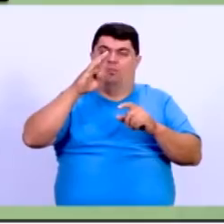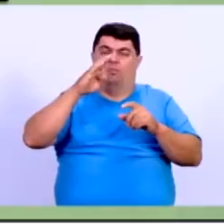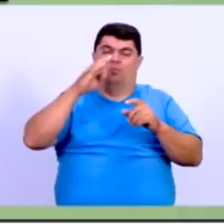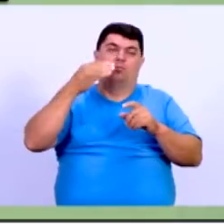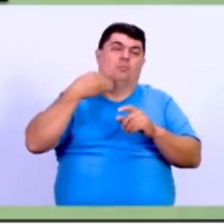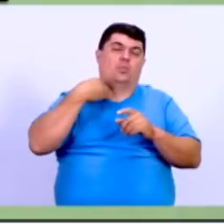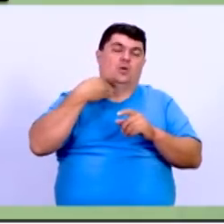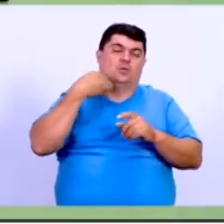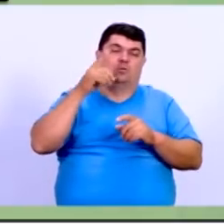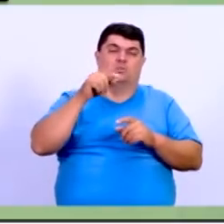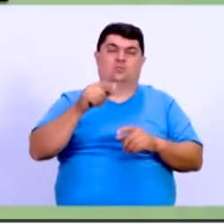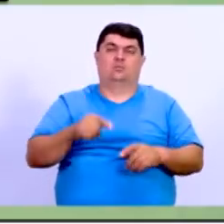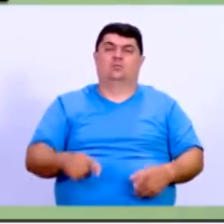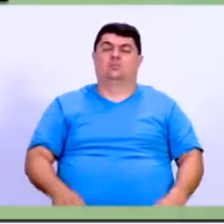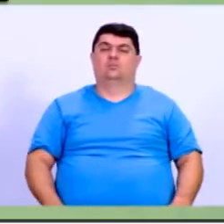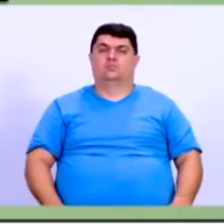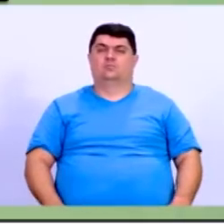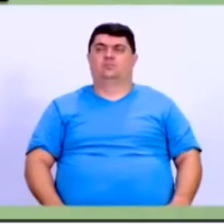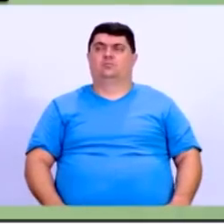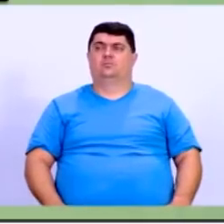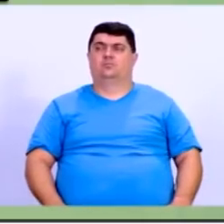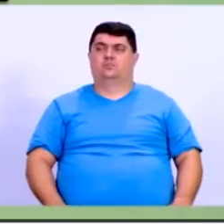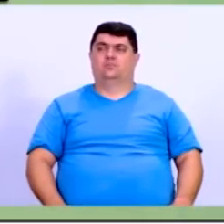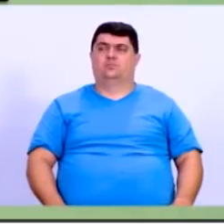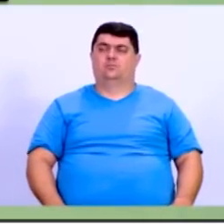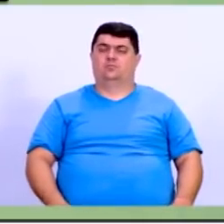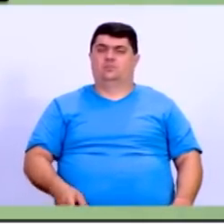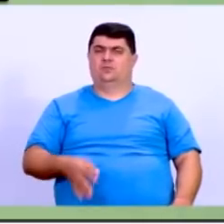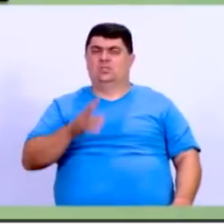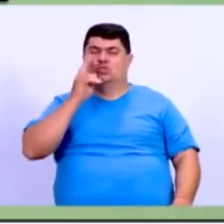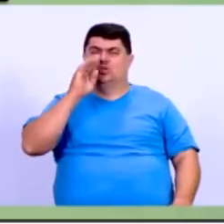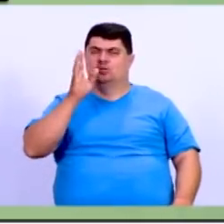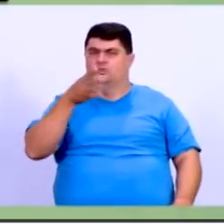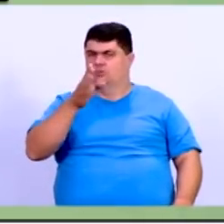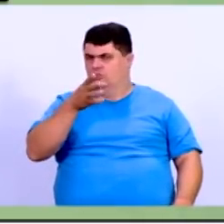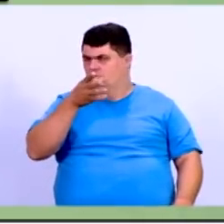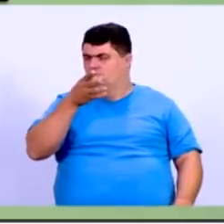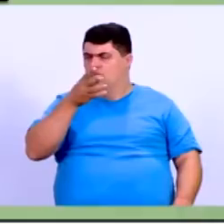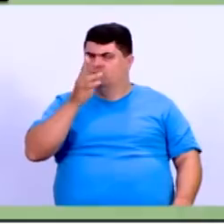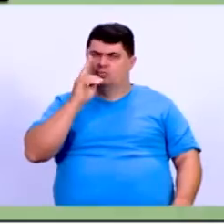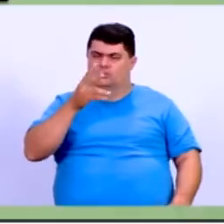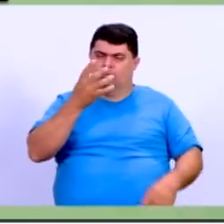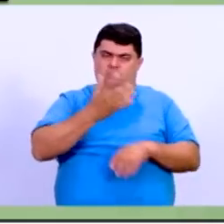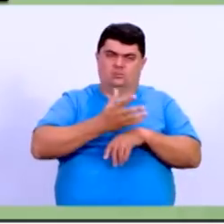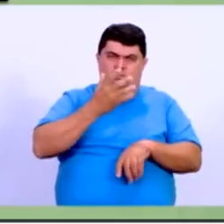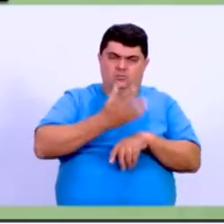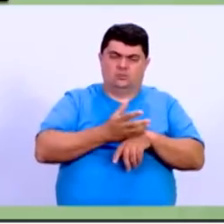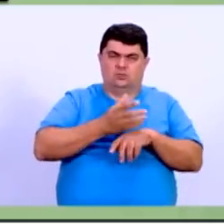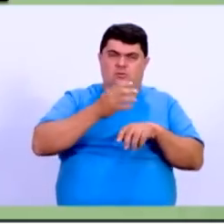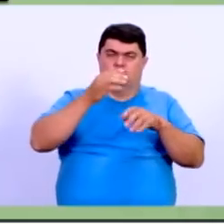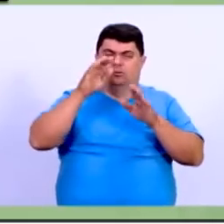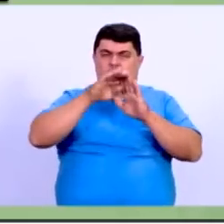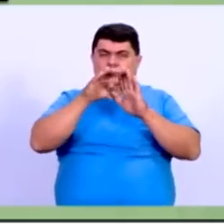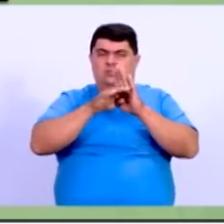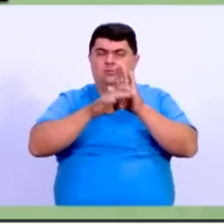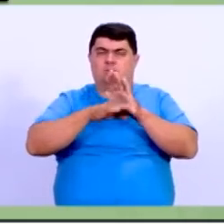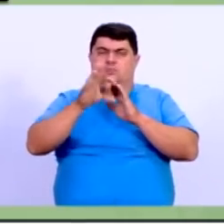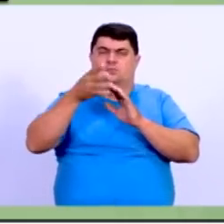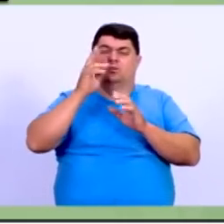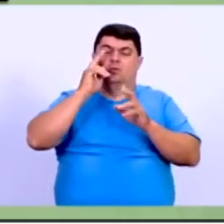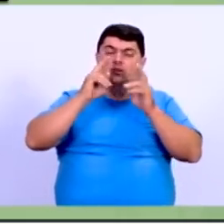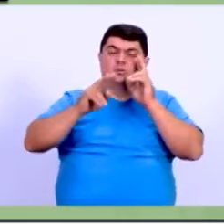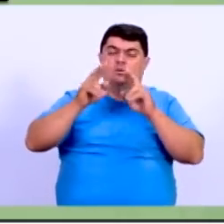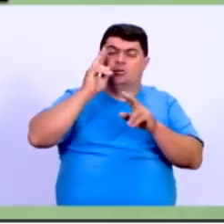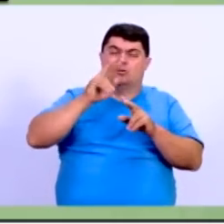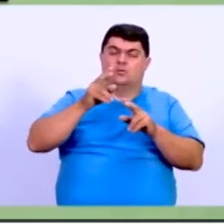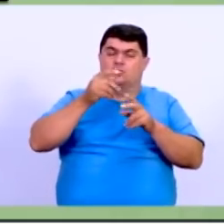Tá? Remete à ideia de banco de dados. Você já deve ter feito, né, alguma disciplina relacionada à programação e vocês viram alguma